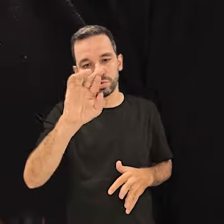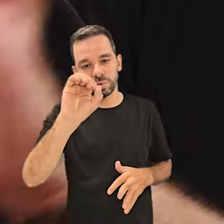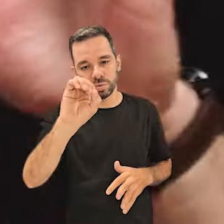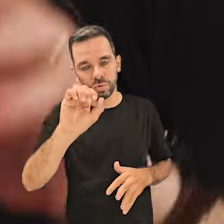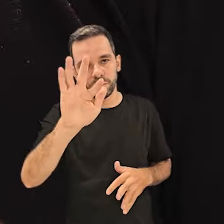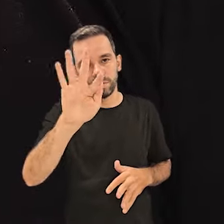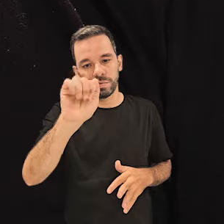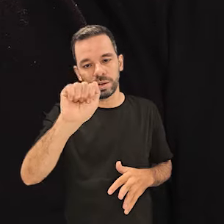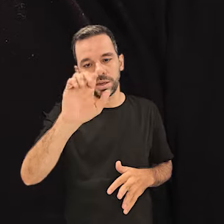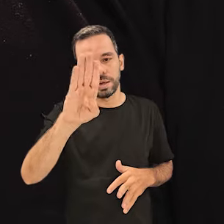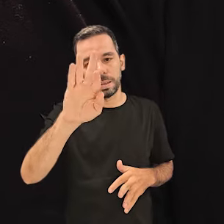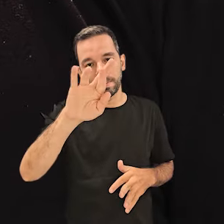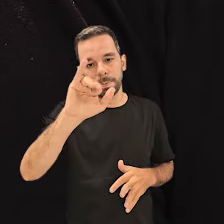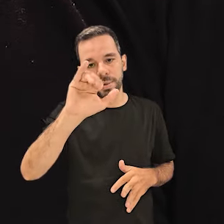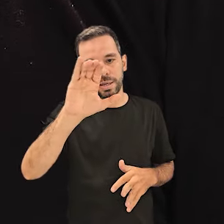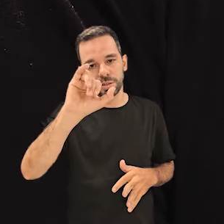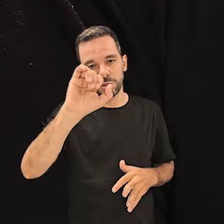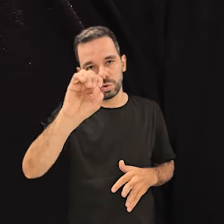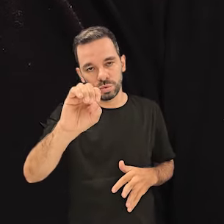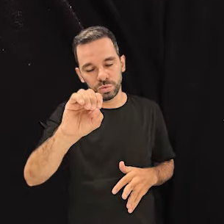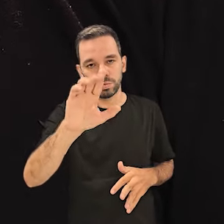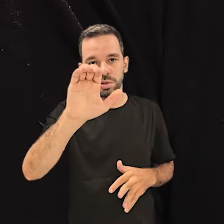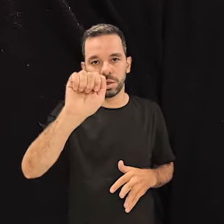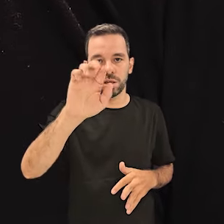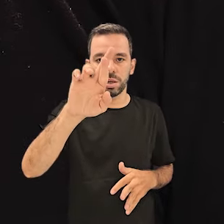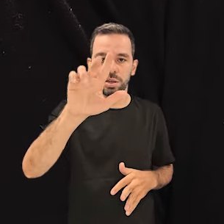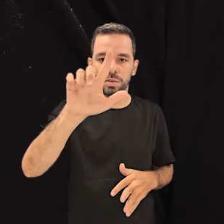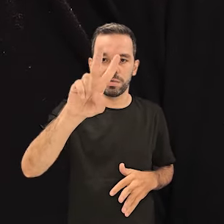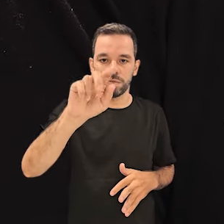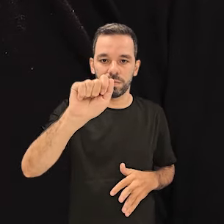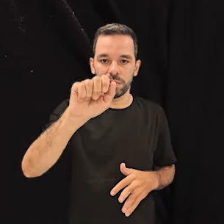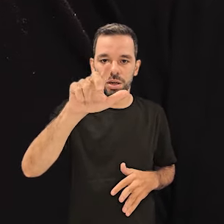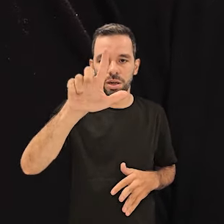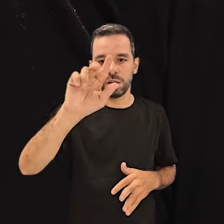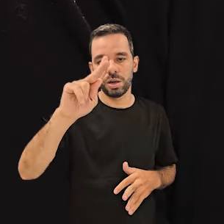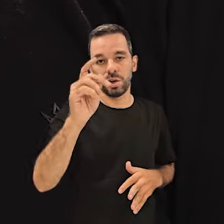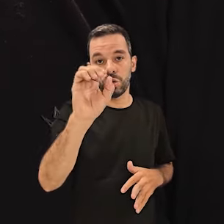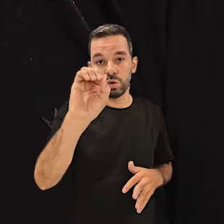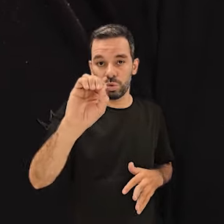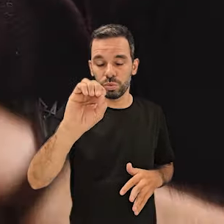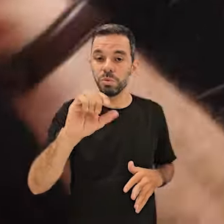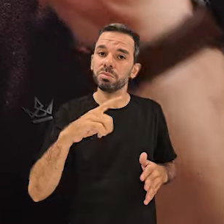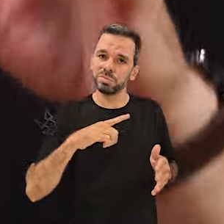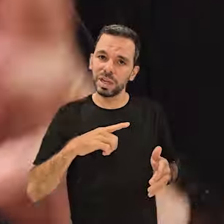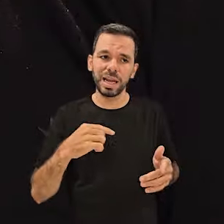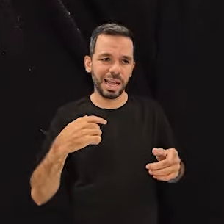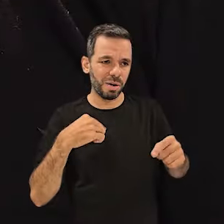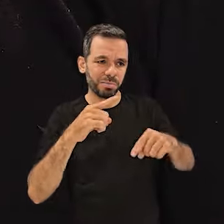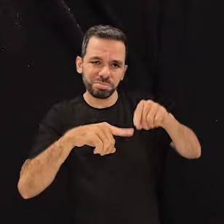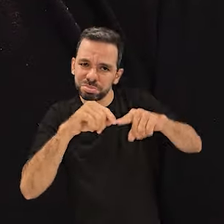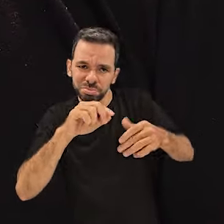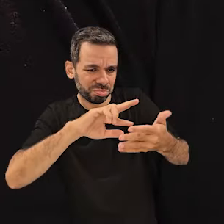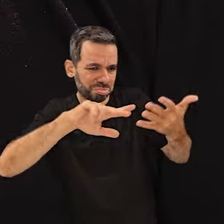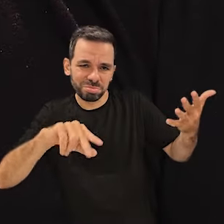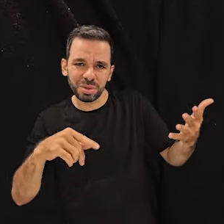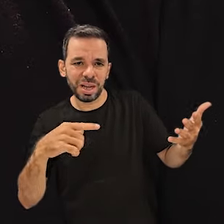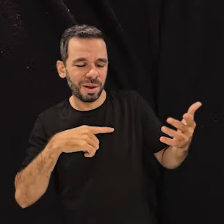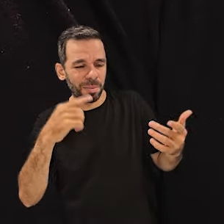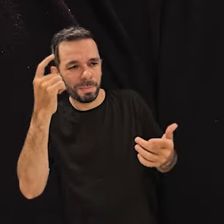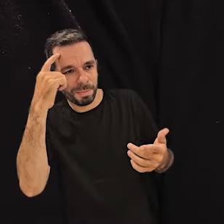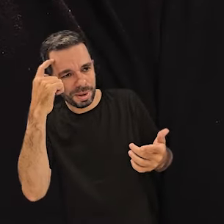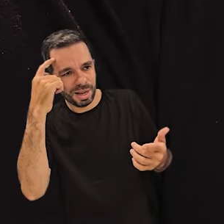tem lá toda a minha produção, tem lá os meus concertos, tem lá o que eu estou produzindo, o que eu penso, tem coisas fora da estética